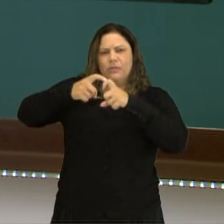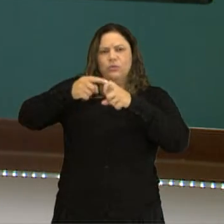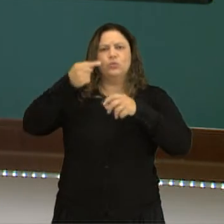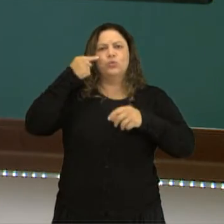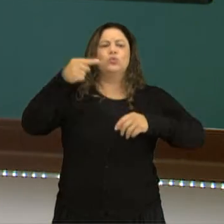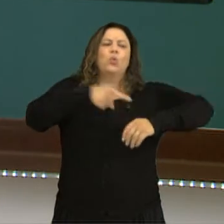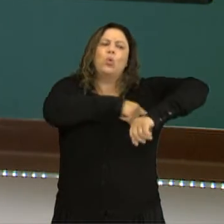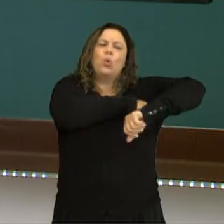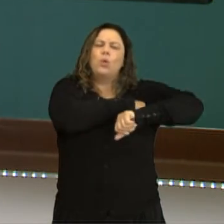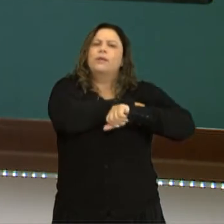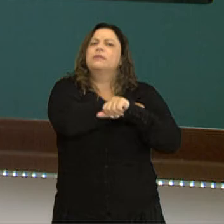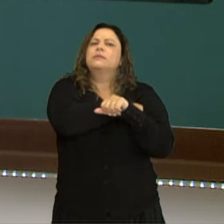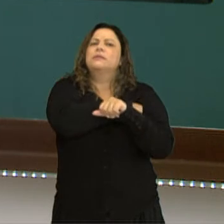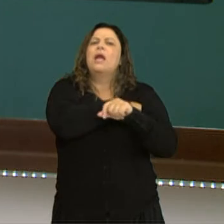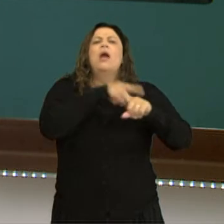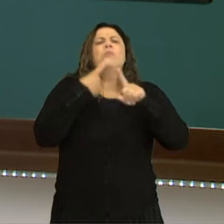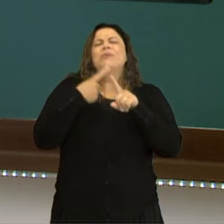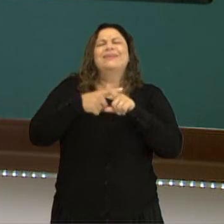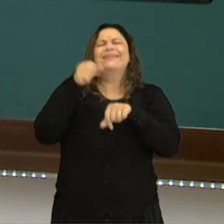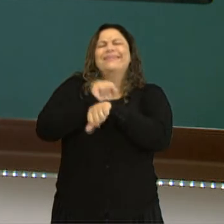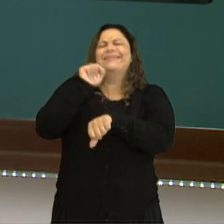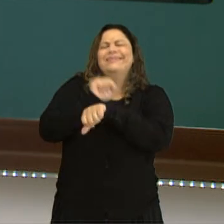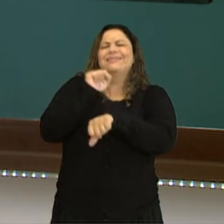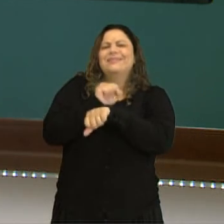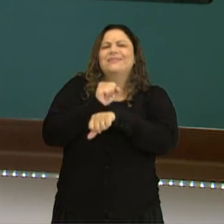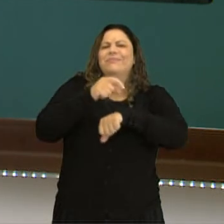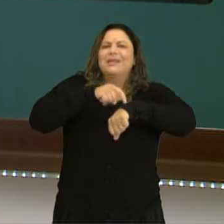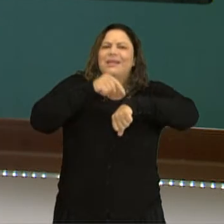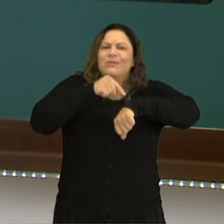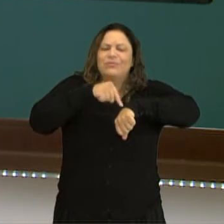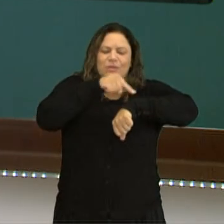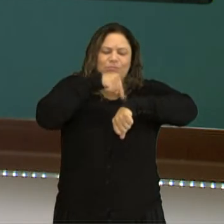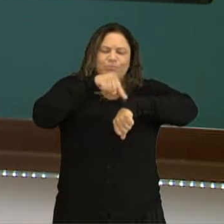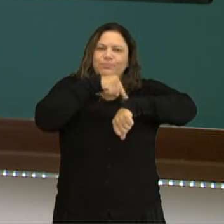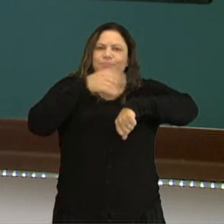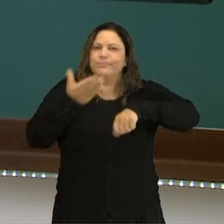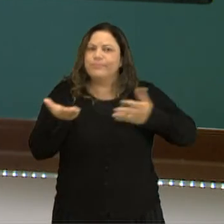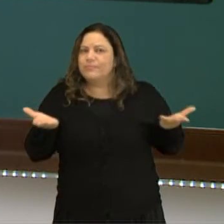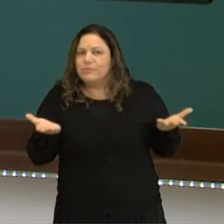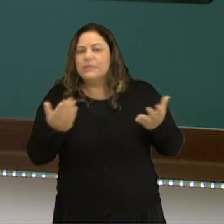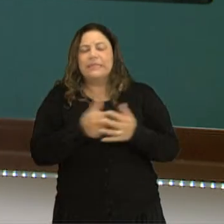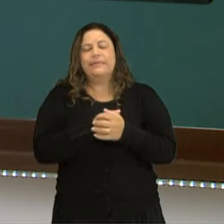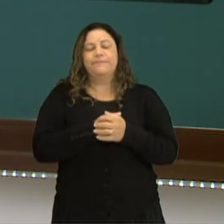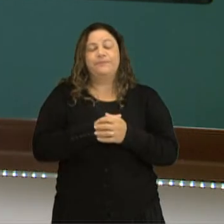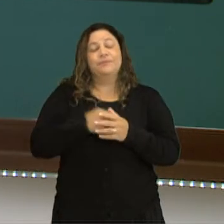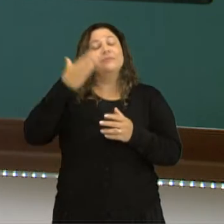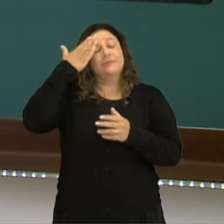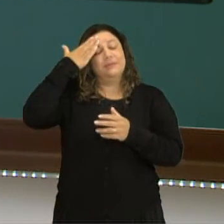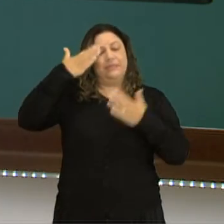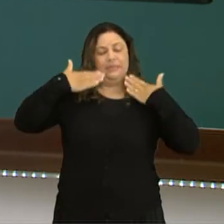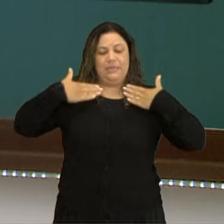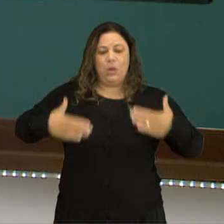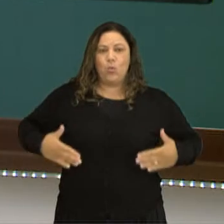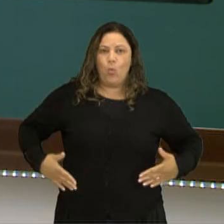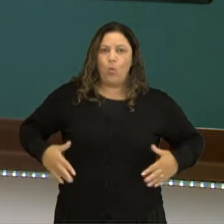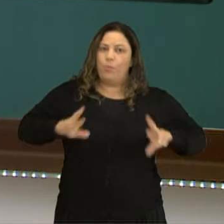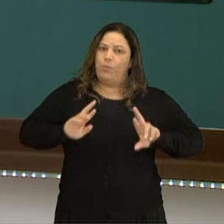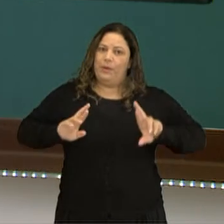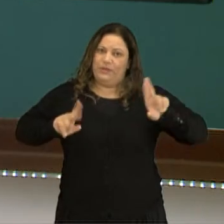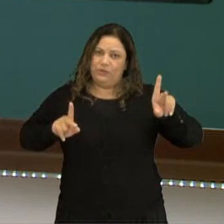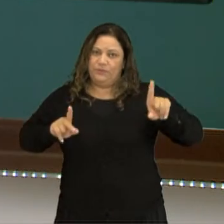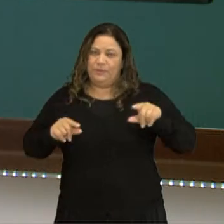axila, por que você tem que esperar um período? Você concorda que a temperatura do corpo é diferente da temperatura do